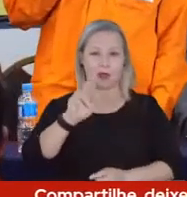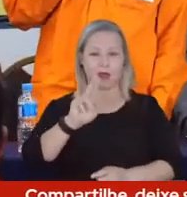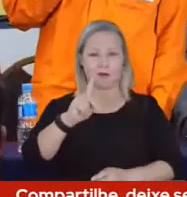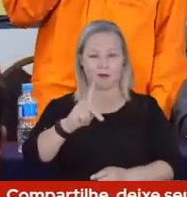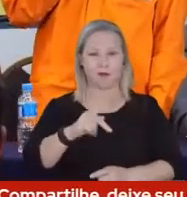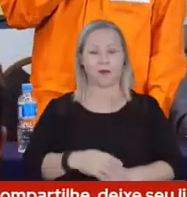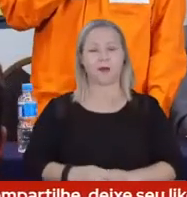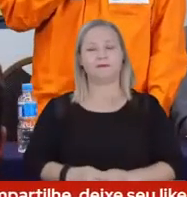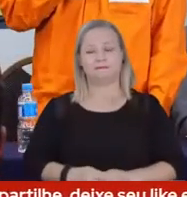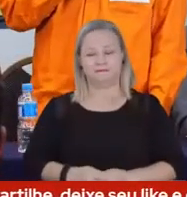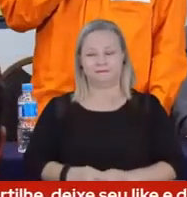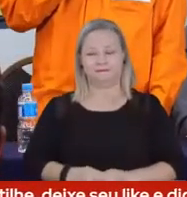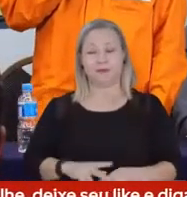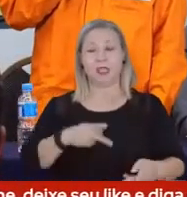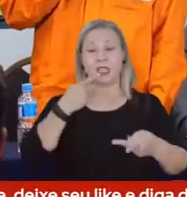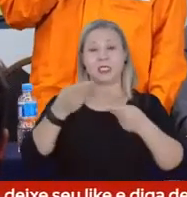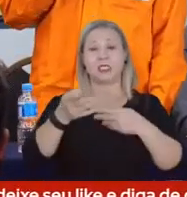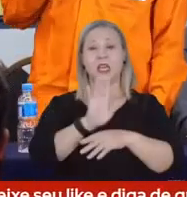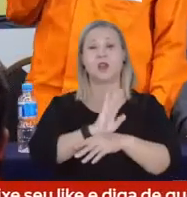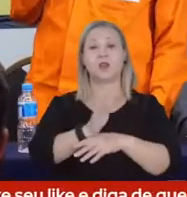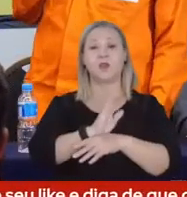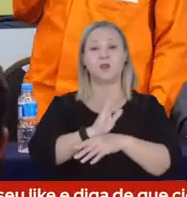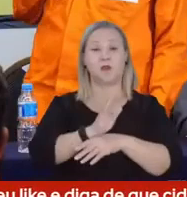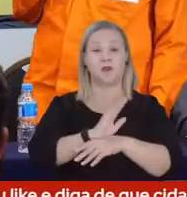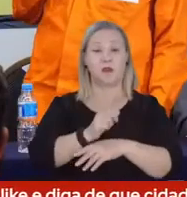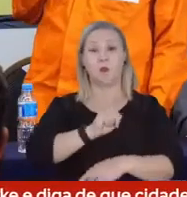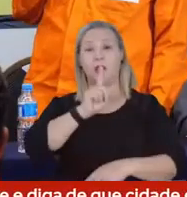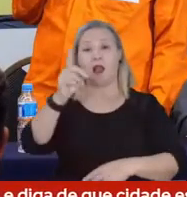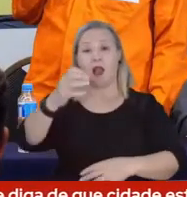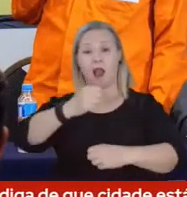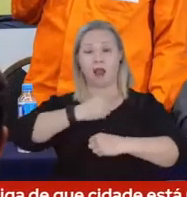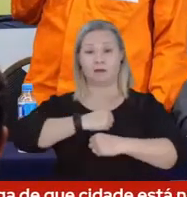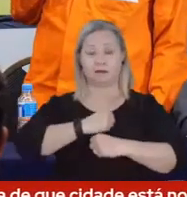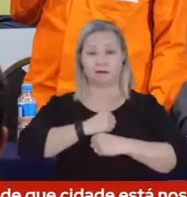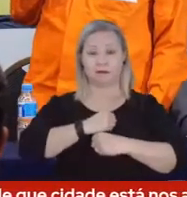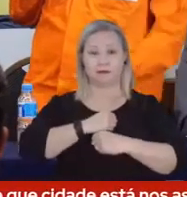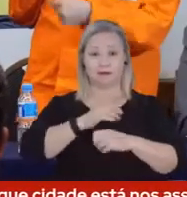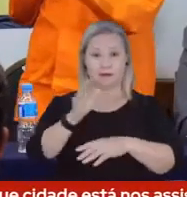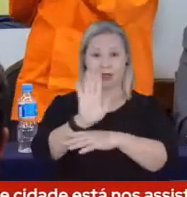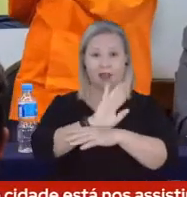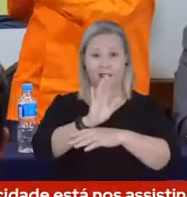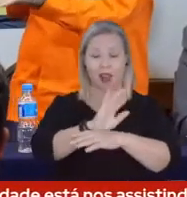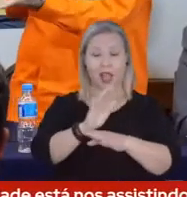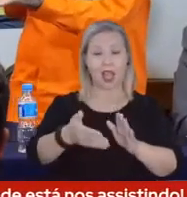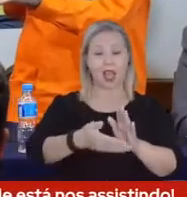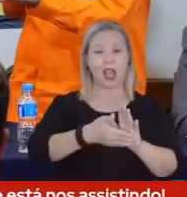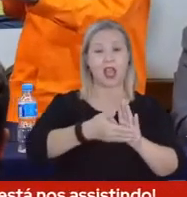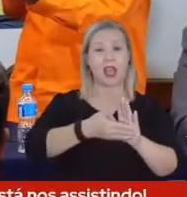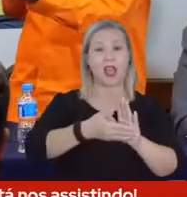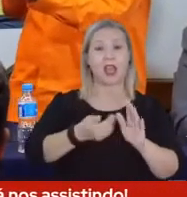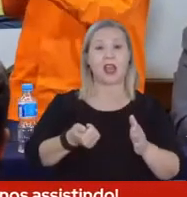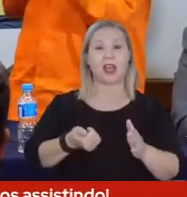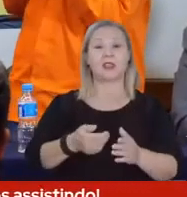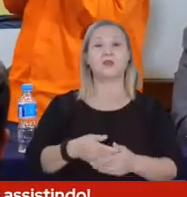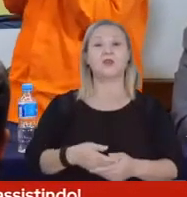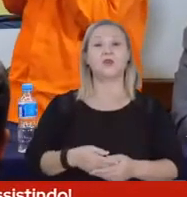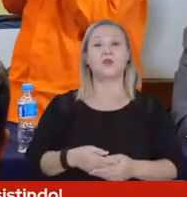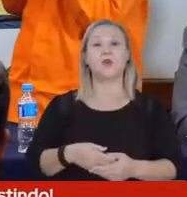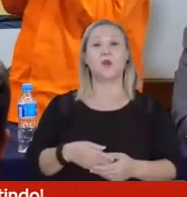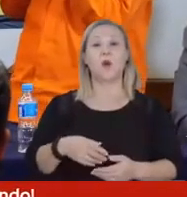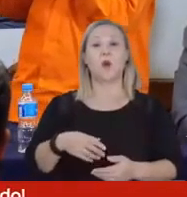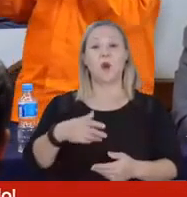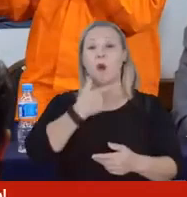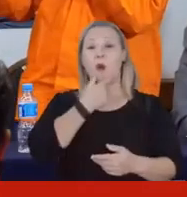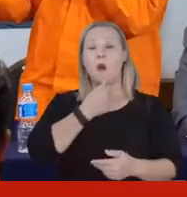filme Robin Hood, ele tira dos ricos para dar aos pobres. O